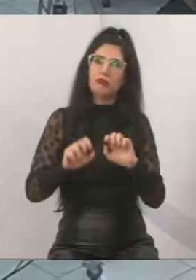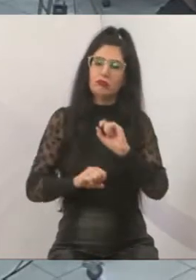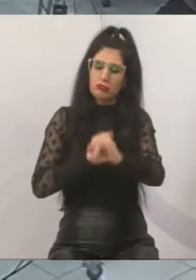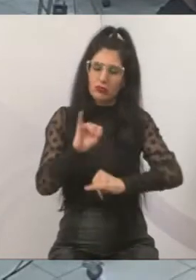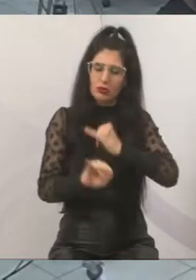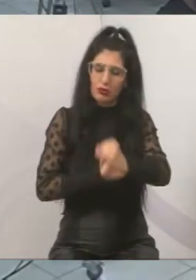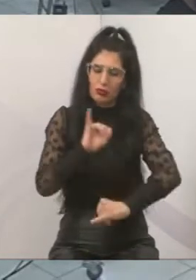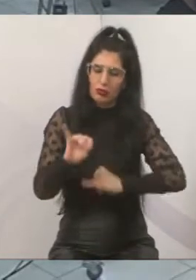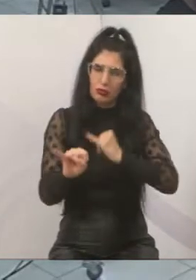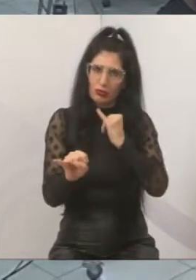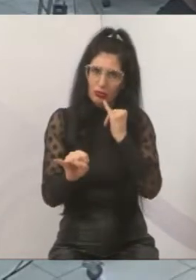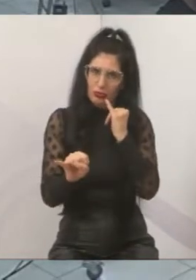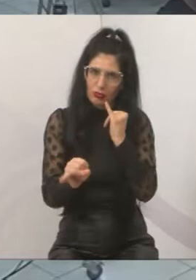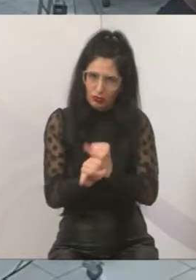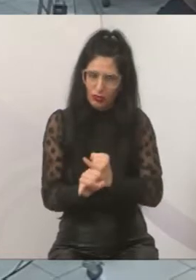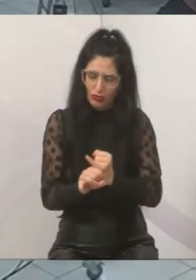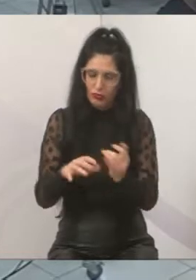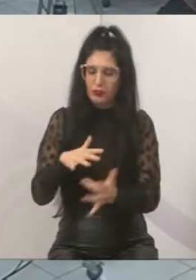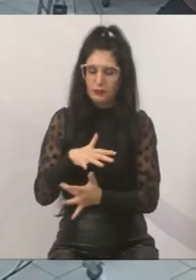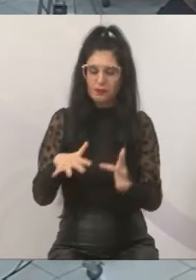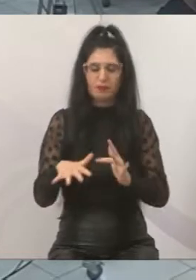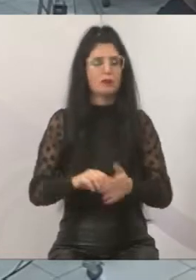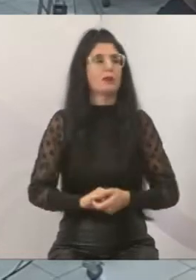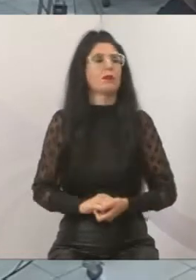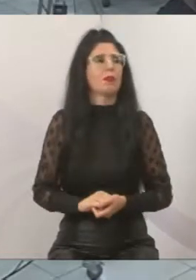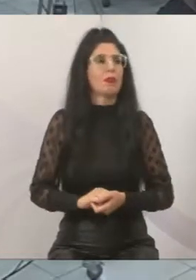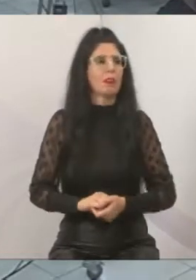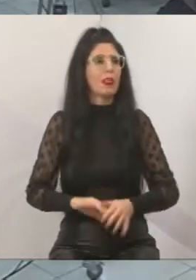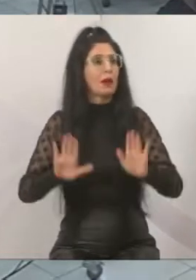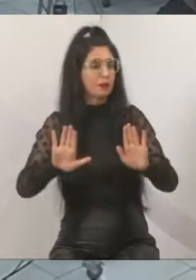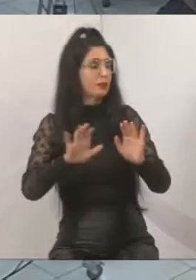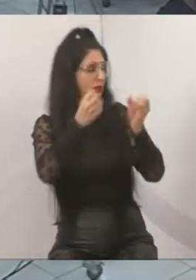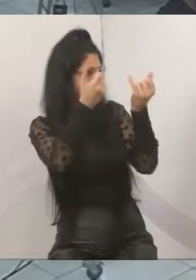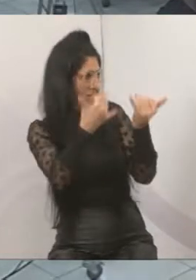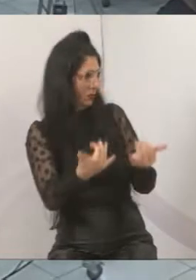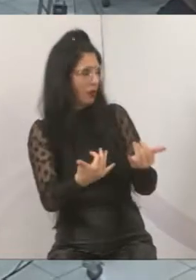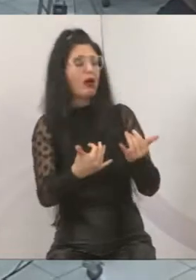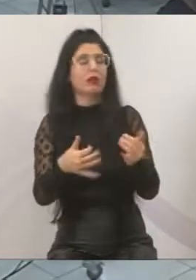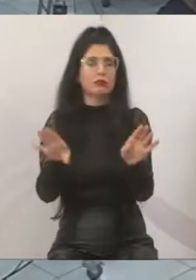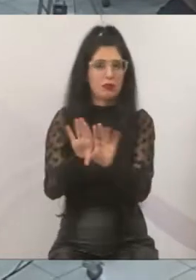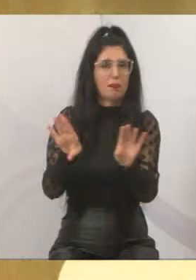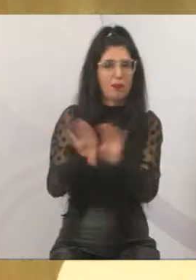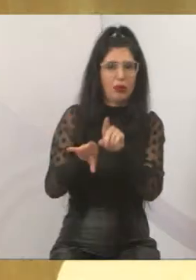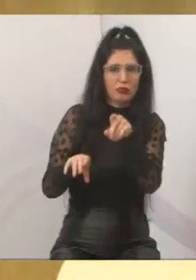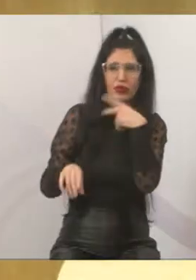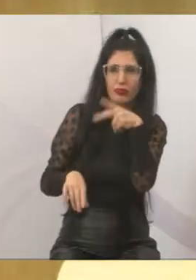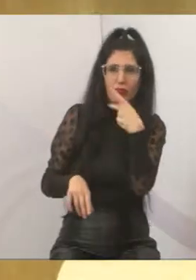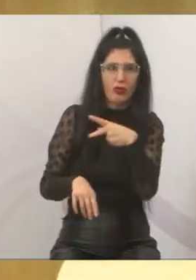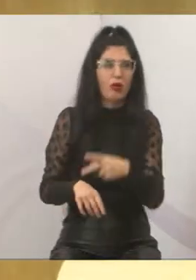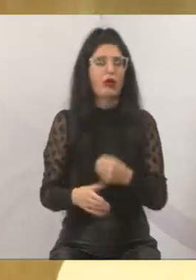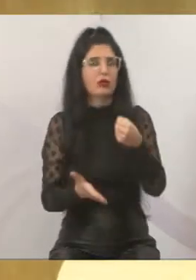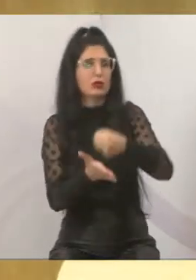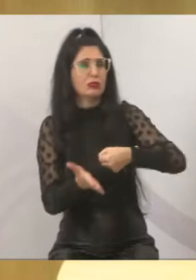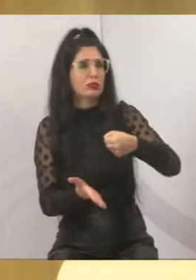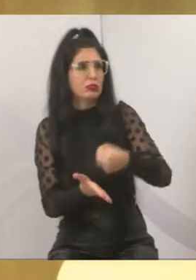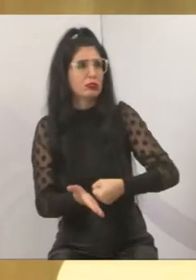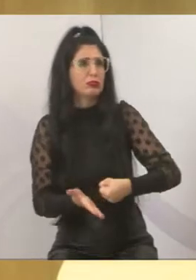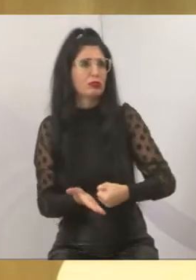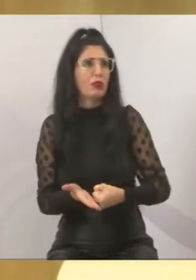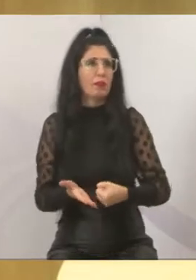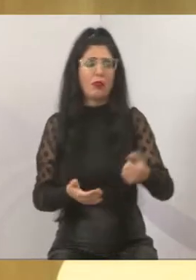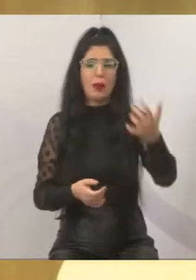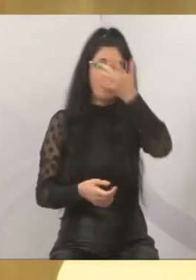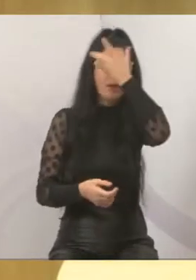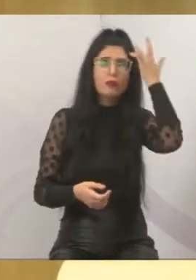Paulinho, vou sair um pouquinho do meu tempo para complementar um pouquinho o que você falou e cobrar aqui publicamente a vigilância sanitária.